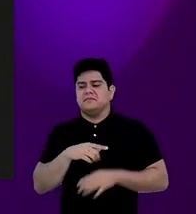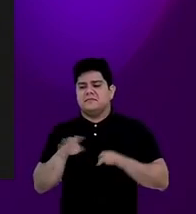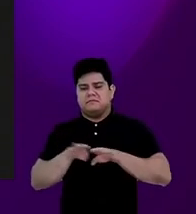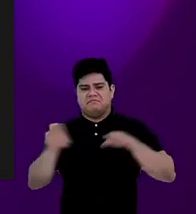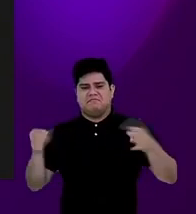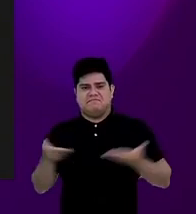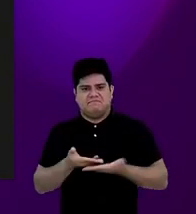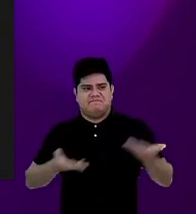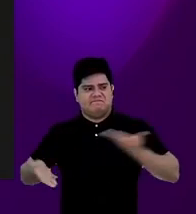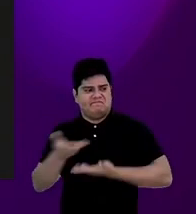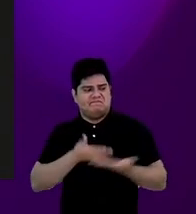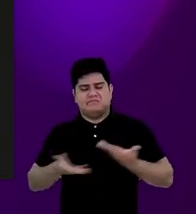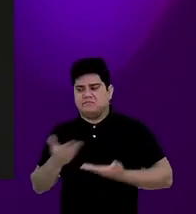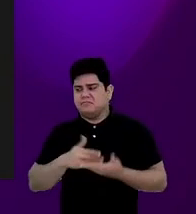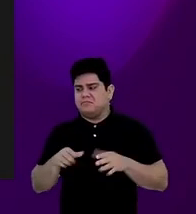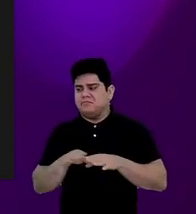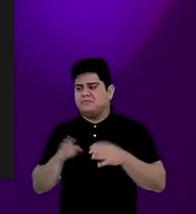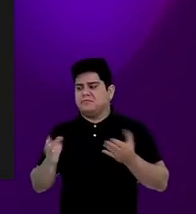muito